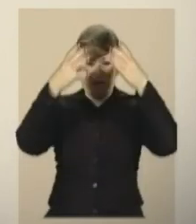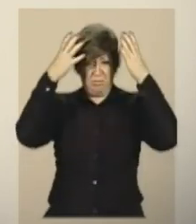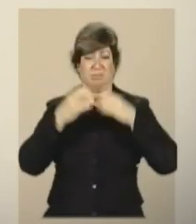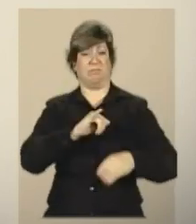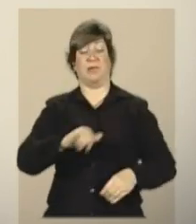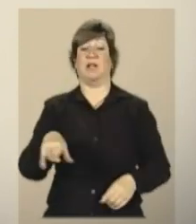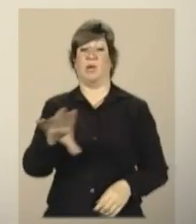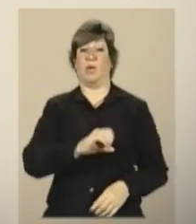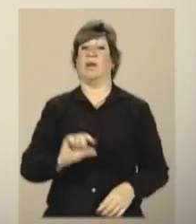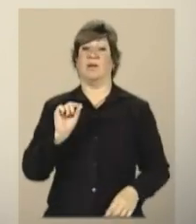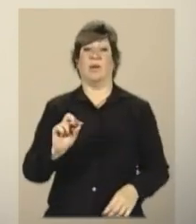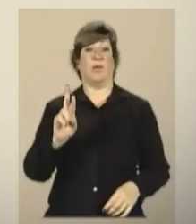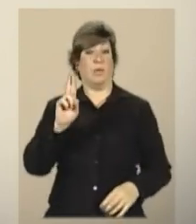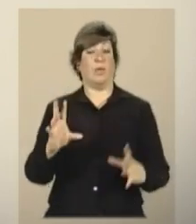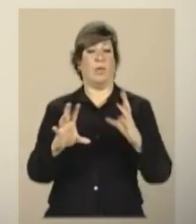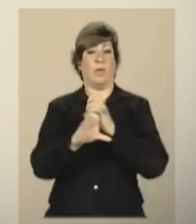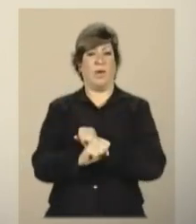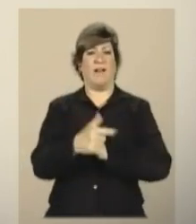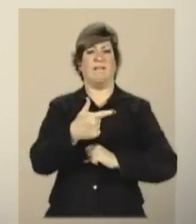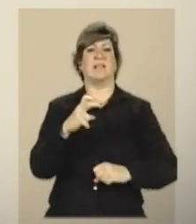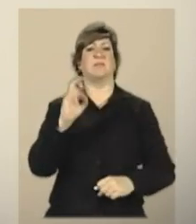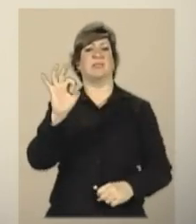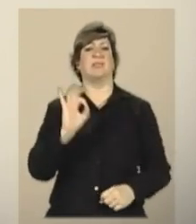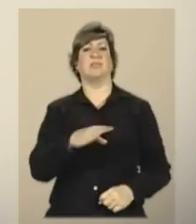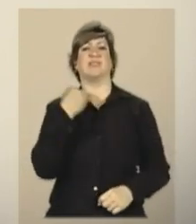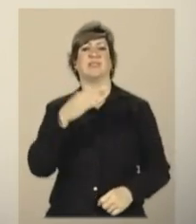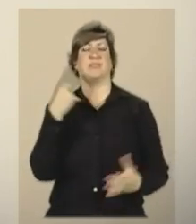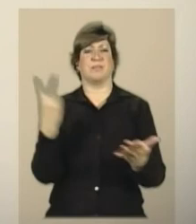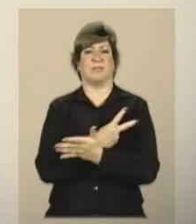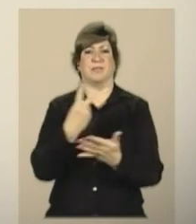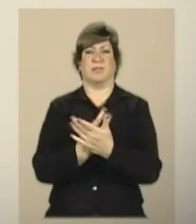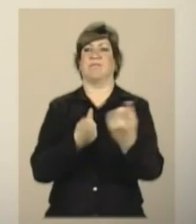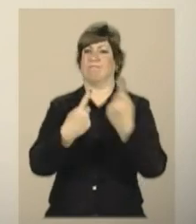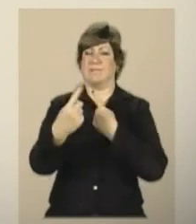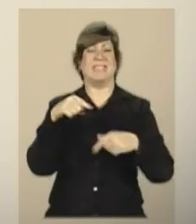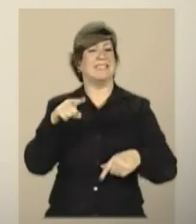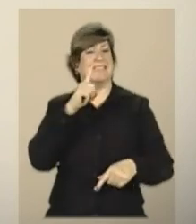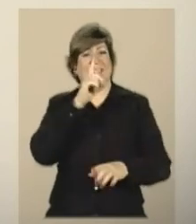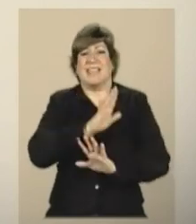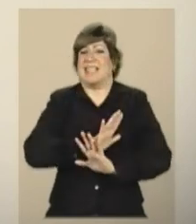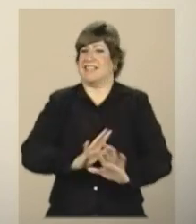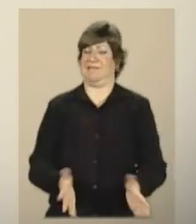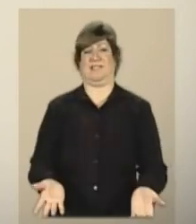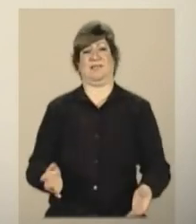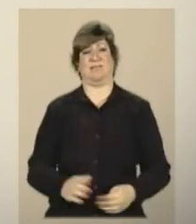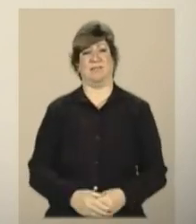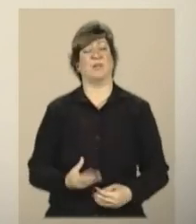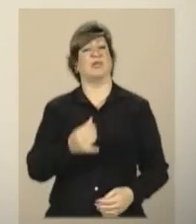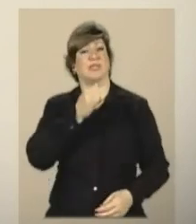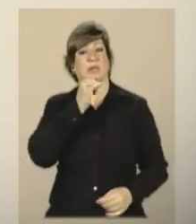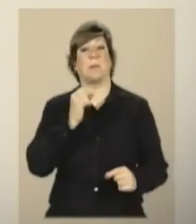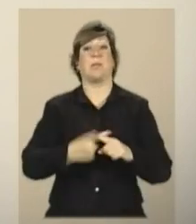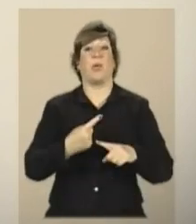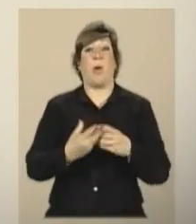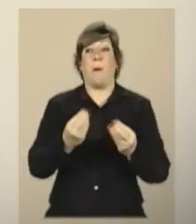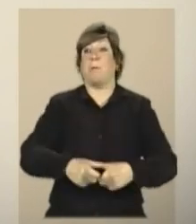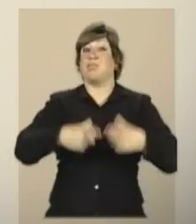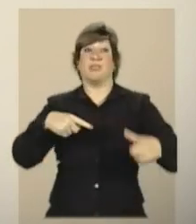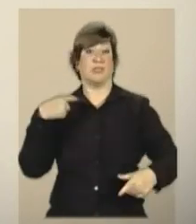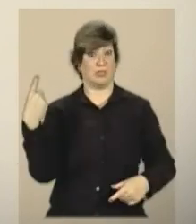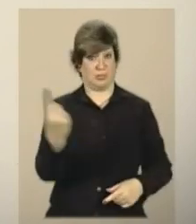presentão um quarto das mortes no trânsito e isso é terrível porque a grande maioria